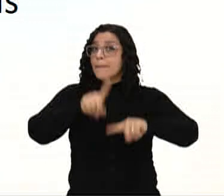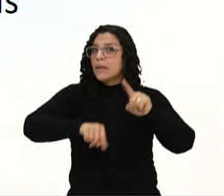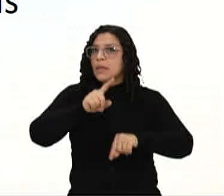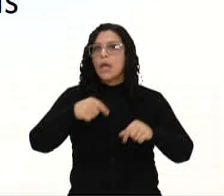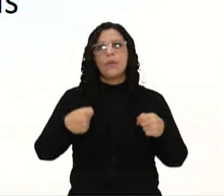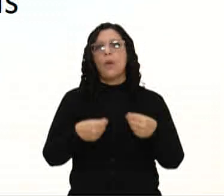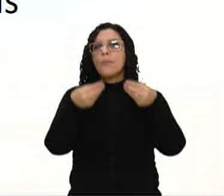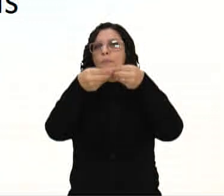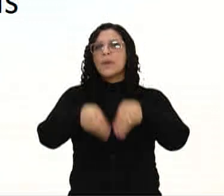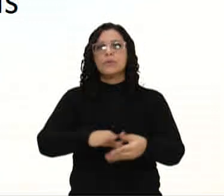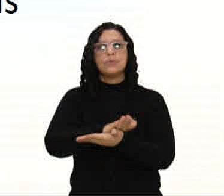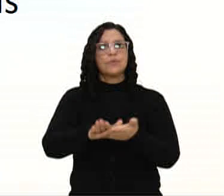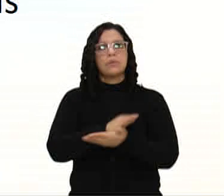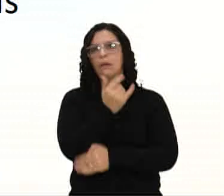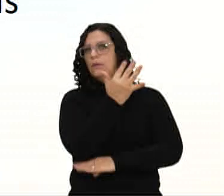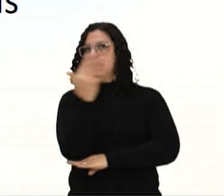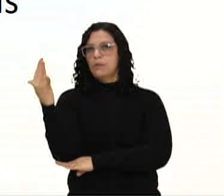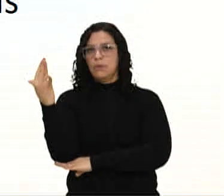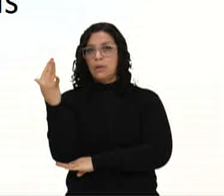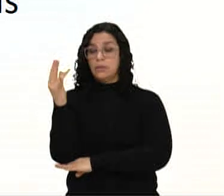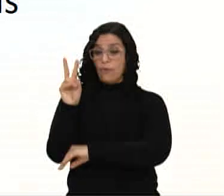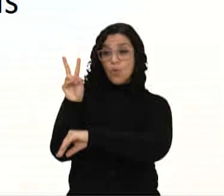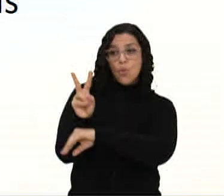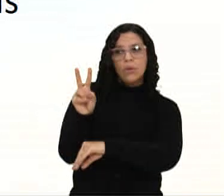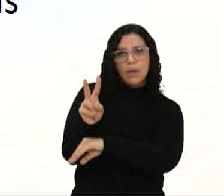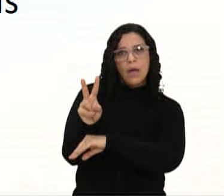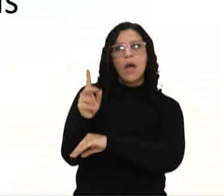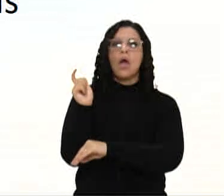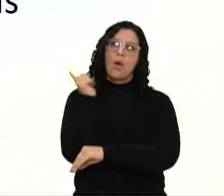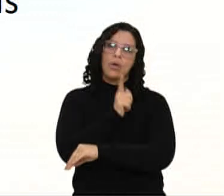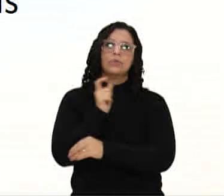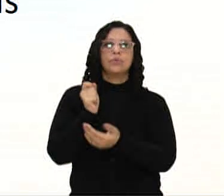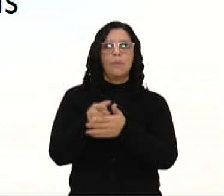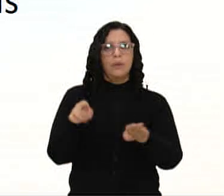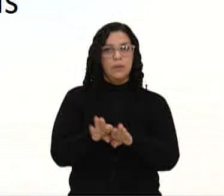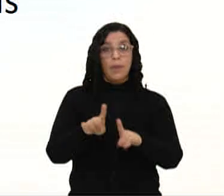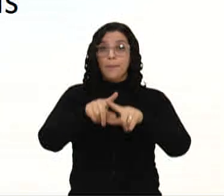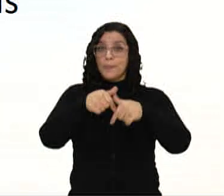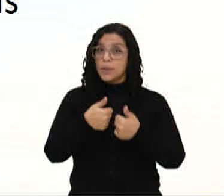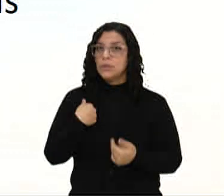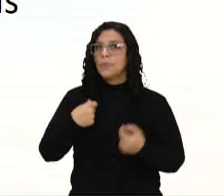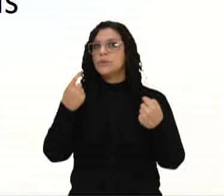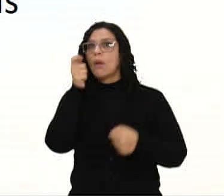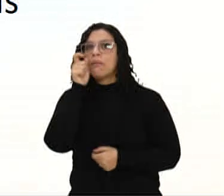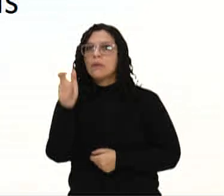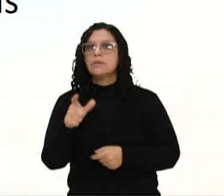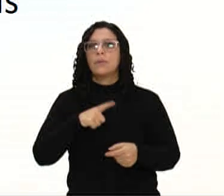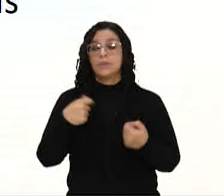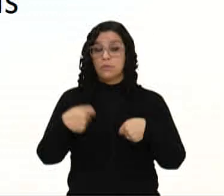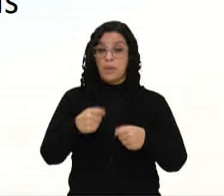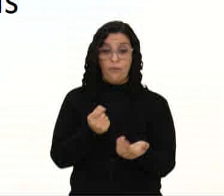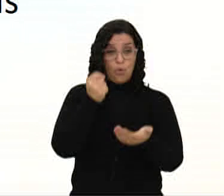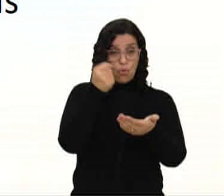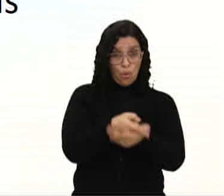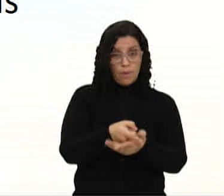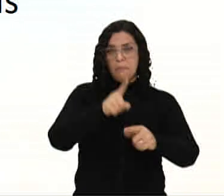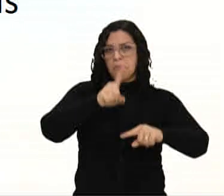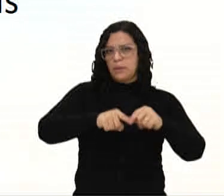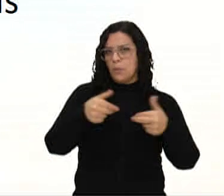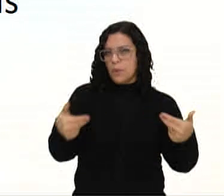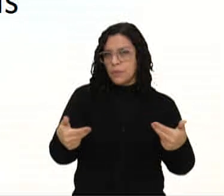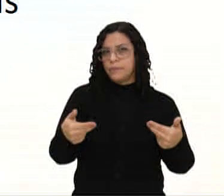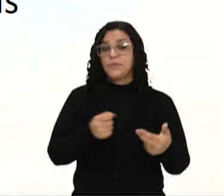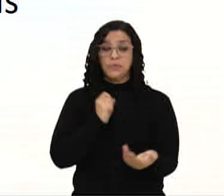sem prejudicar a natureza. Então, o consumo sustentável está relacionado com eu compro um produto,